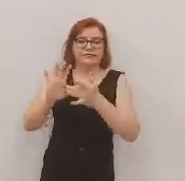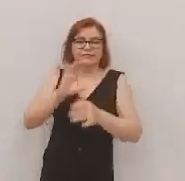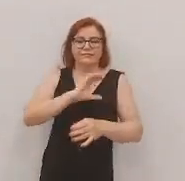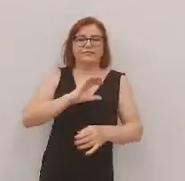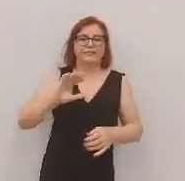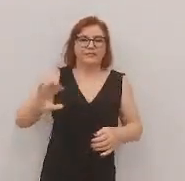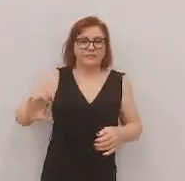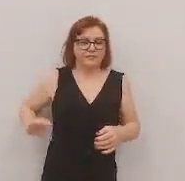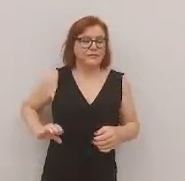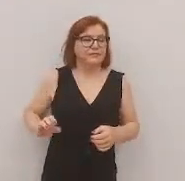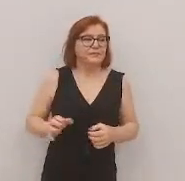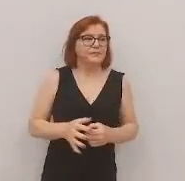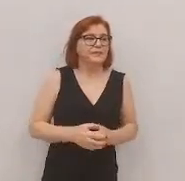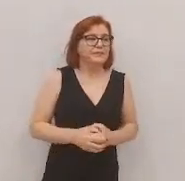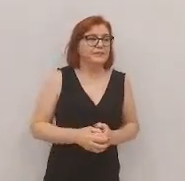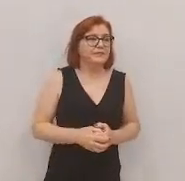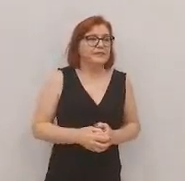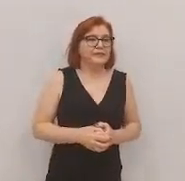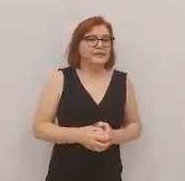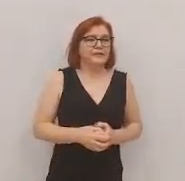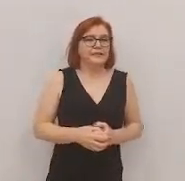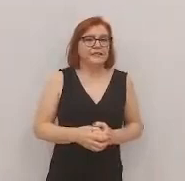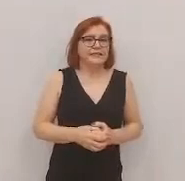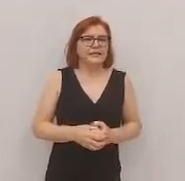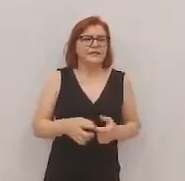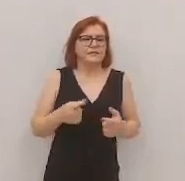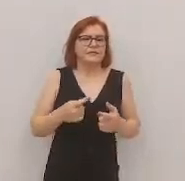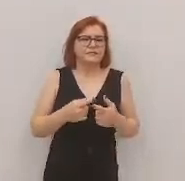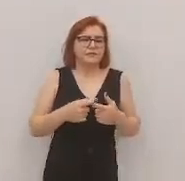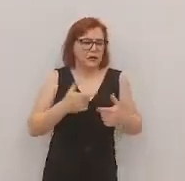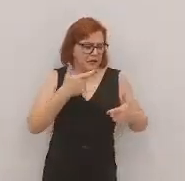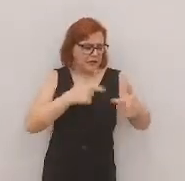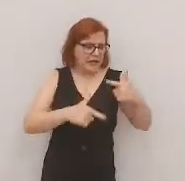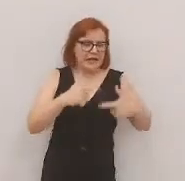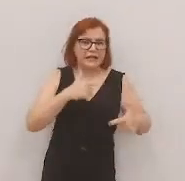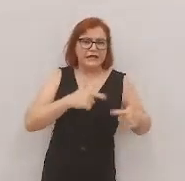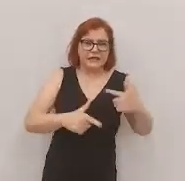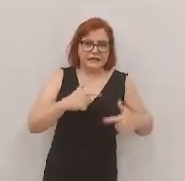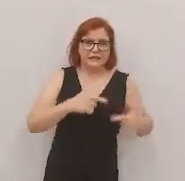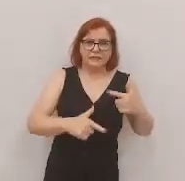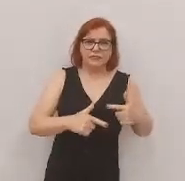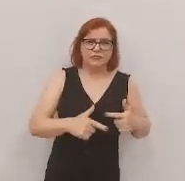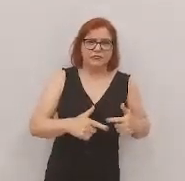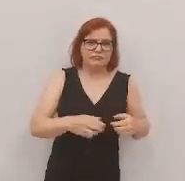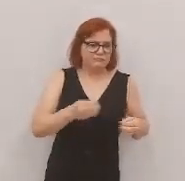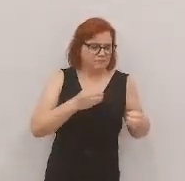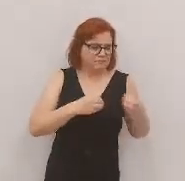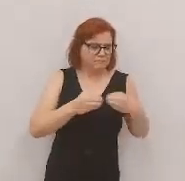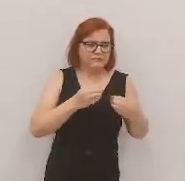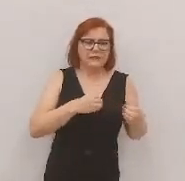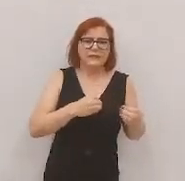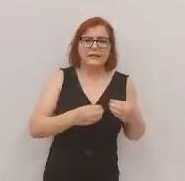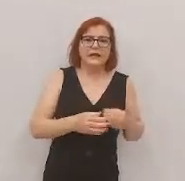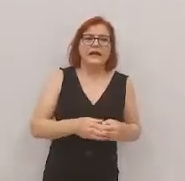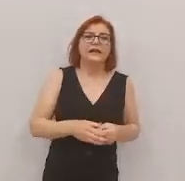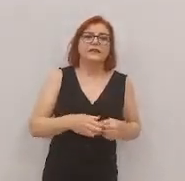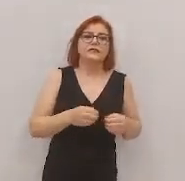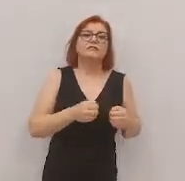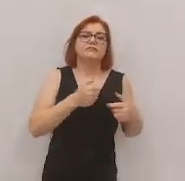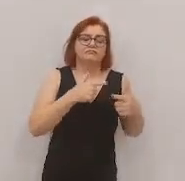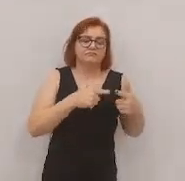Foi lá e pegou. Cadê o registro? Cadê o registro? Está aqui. Agora é meu.